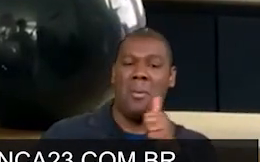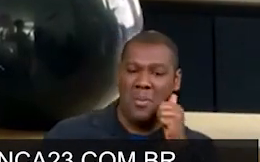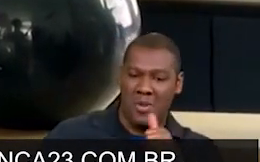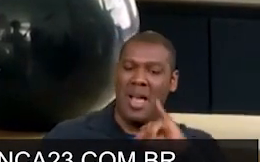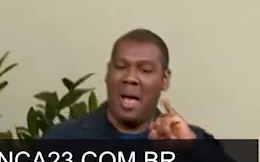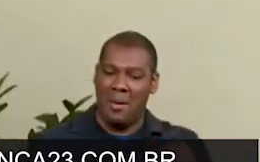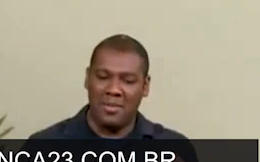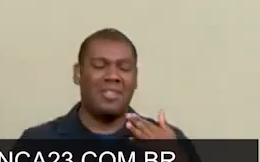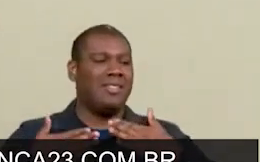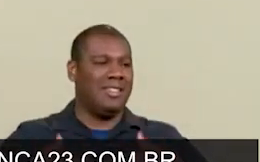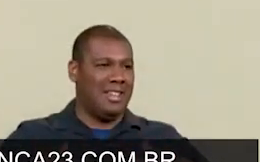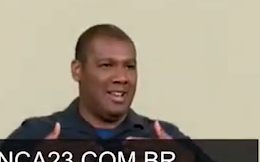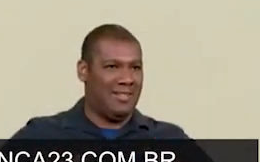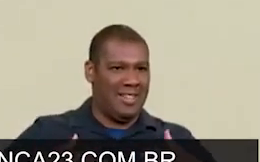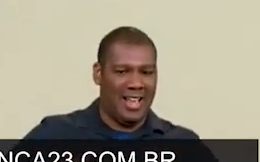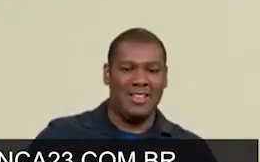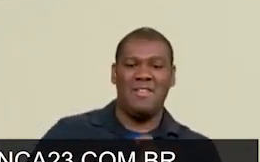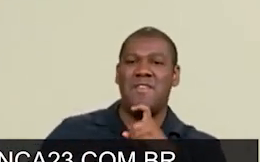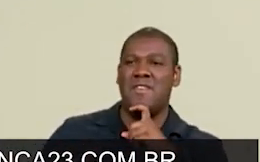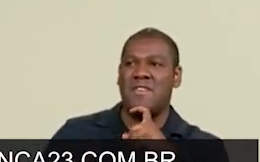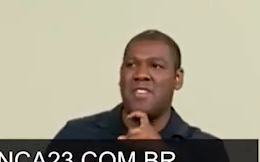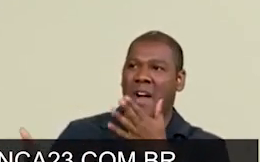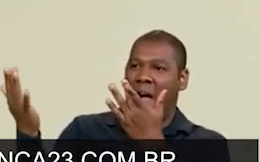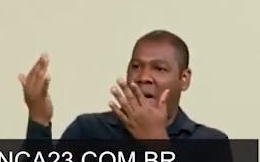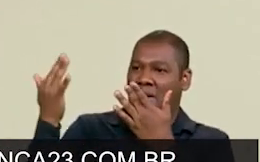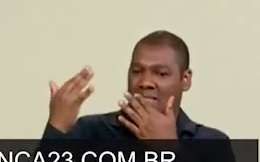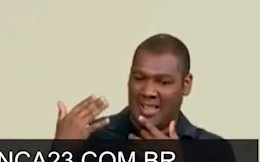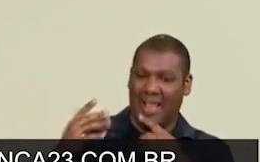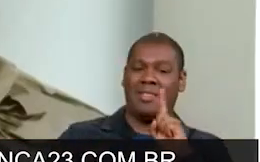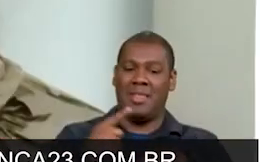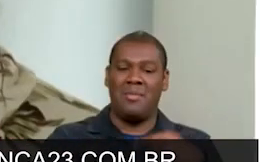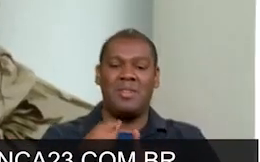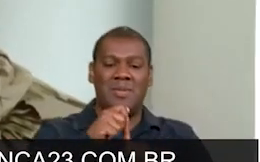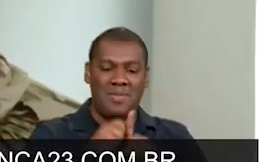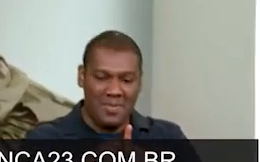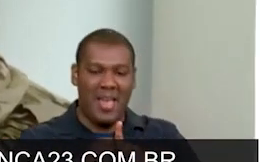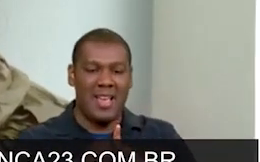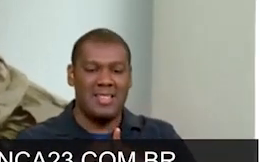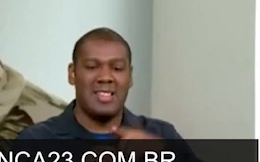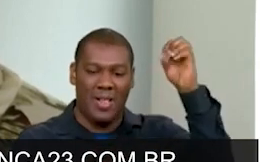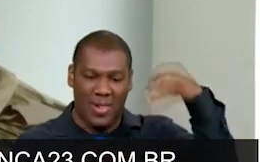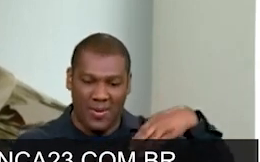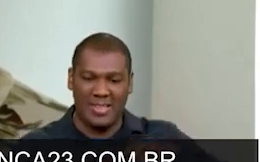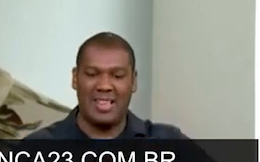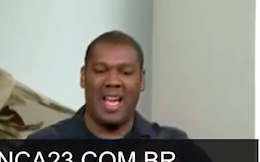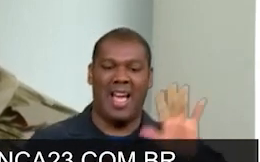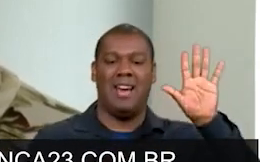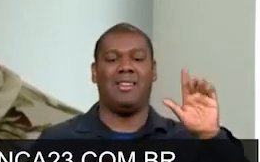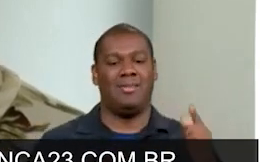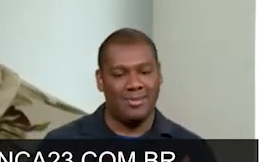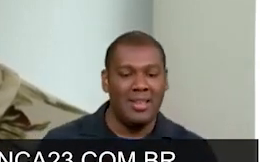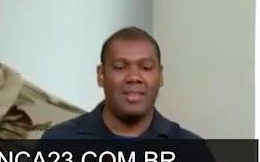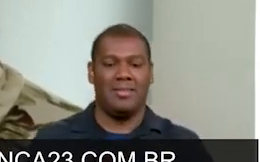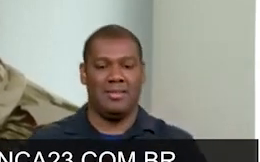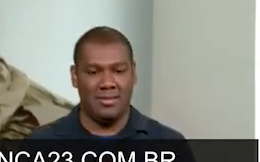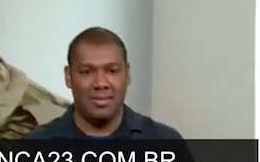a tranquilidade de ligar o ar-condicionado sem surpresas no fim do mês. Ah, vale muito a pena. Se a gente tivesse o consumo seria